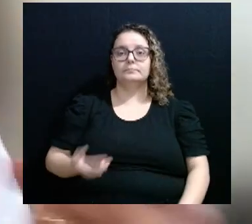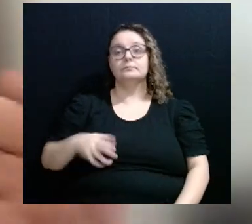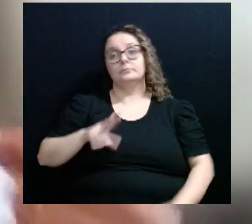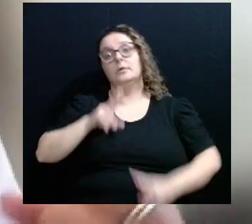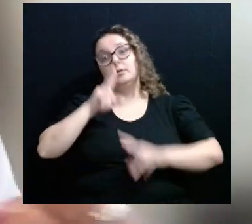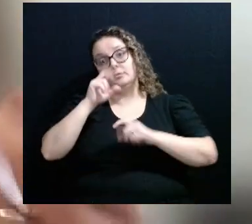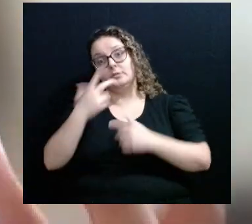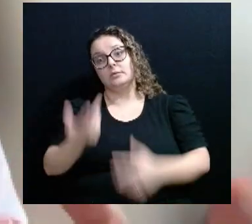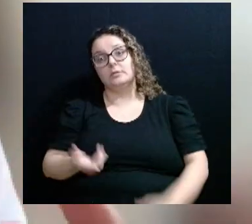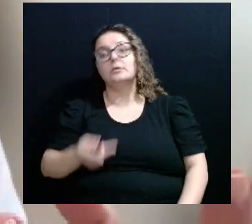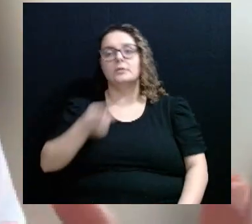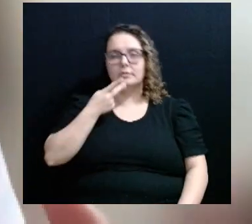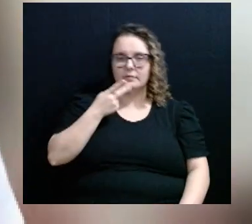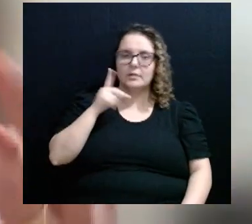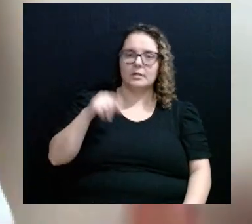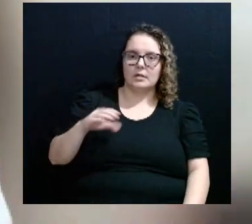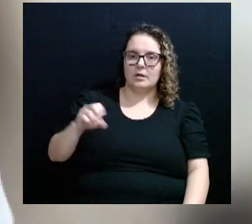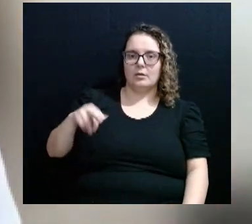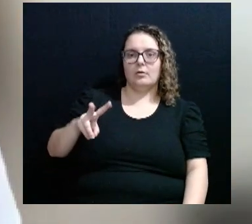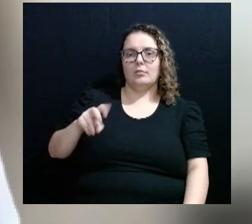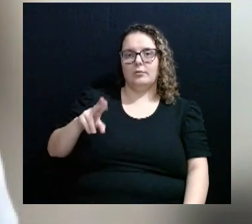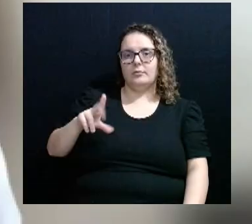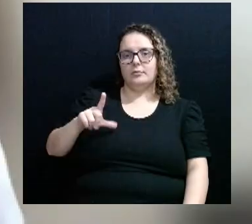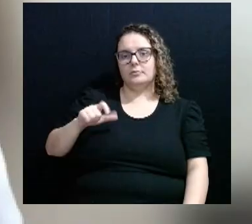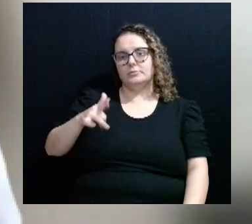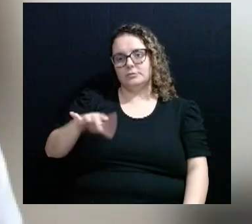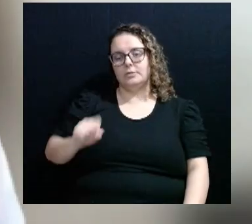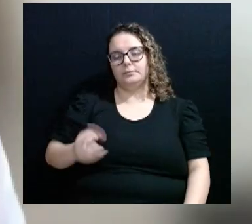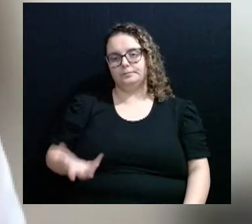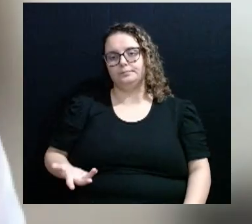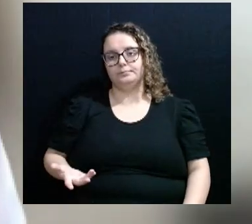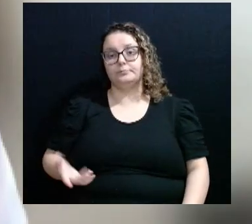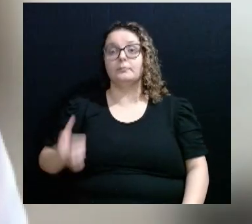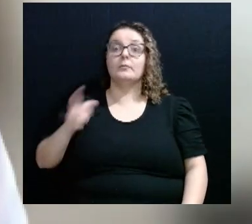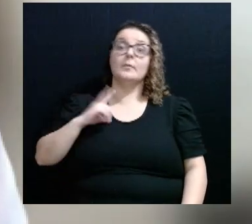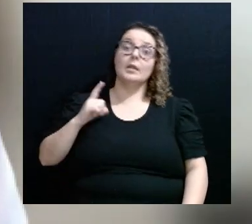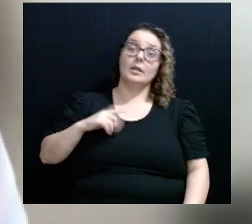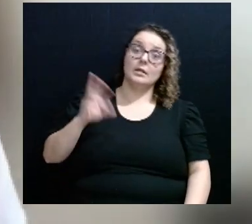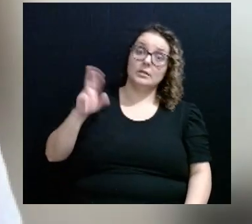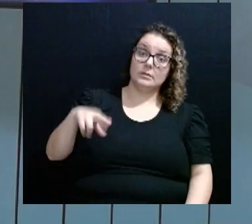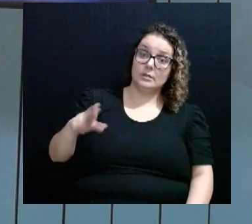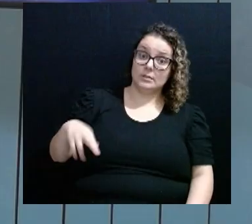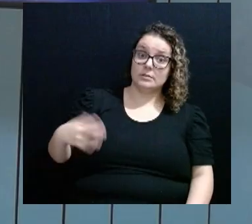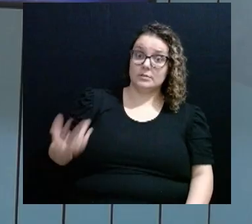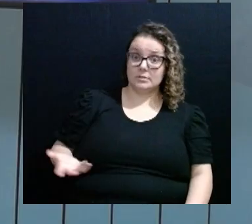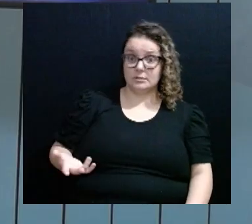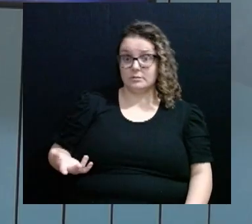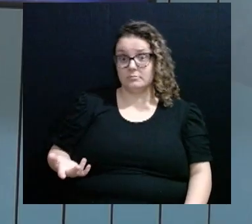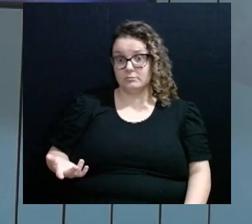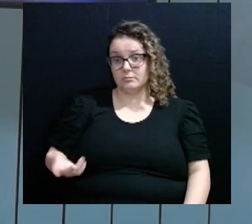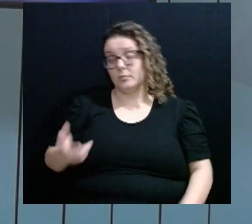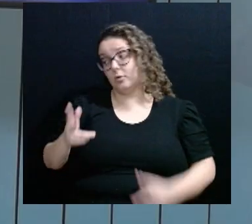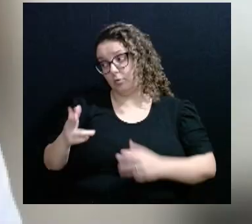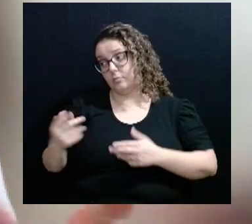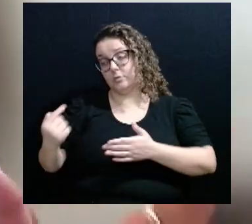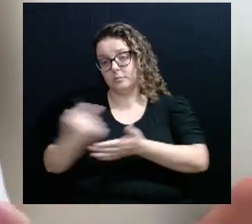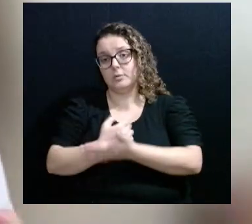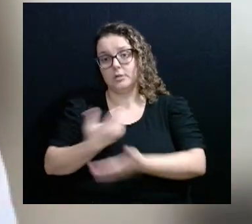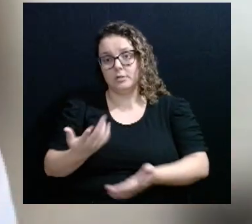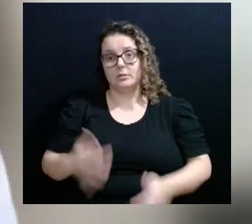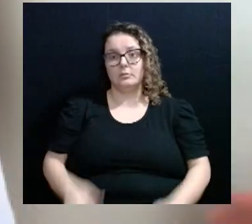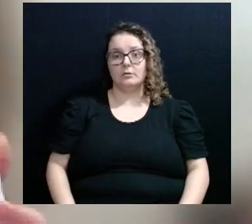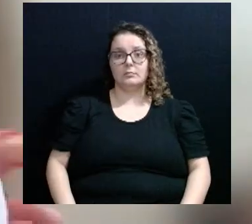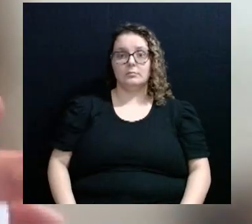contração muscular mais intensa é o que a gente chama de convulsão, tá? E aí tem as causas que, igual